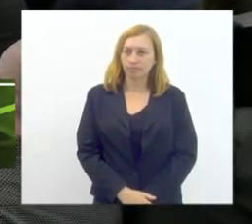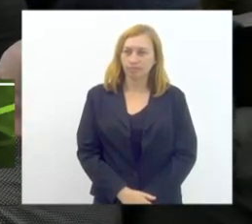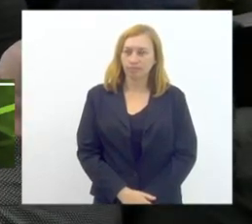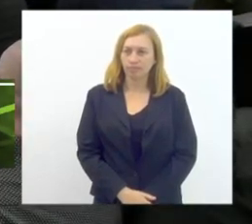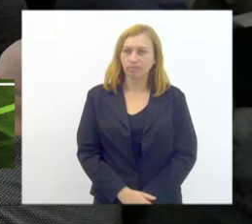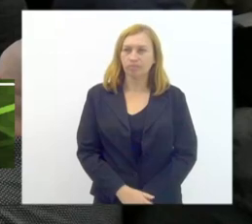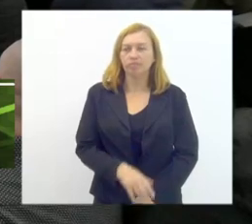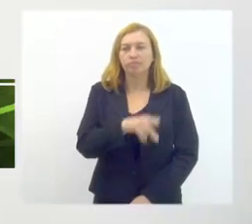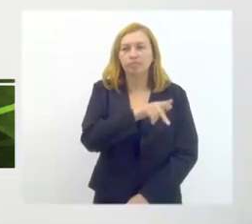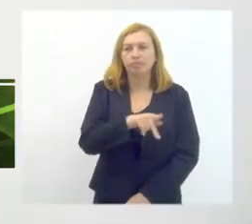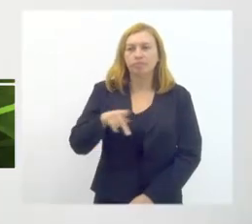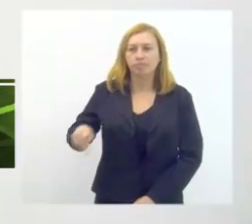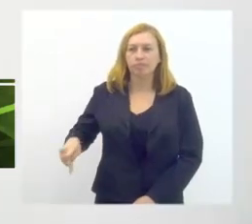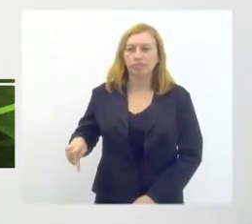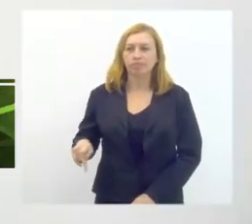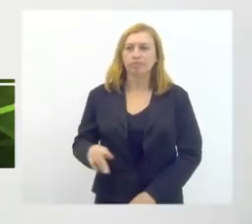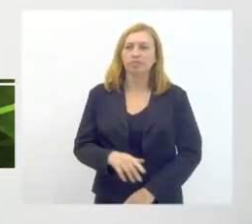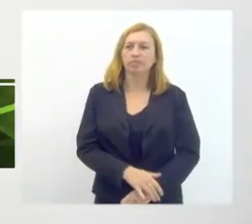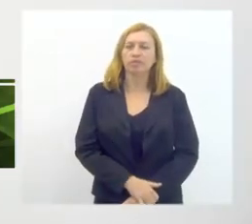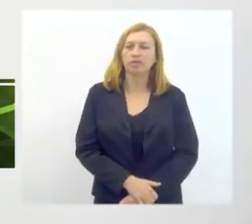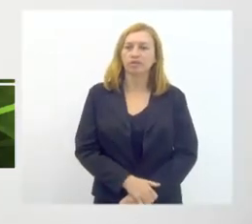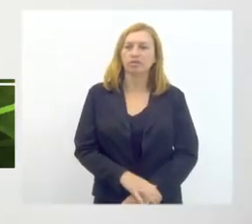Ao presidente do Consórcio